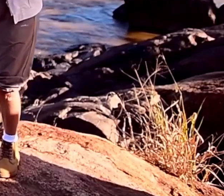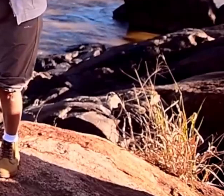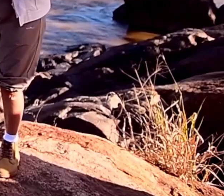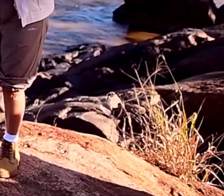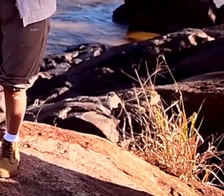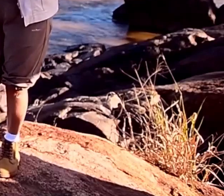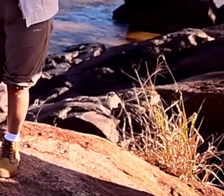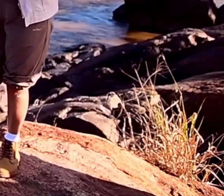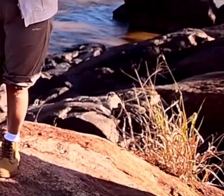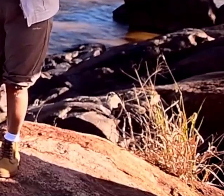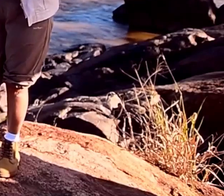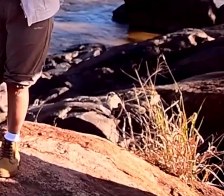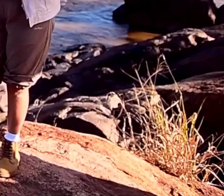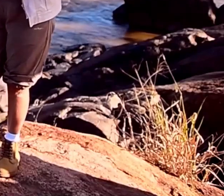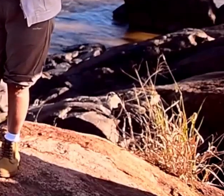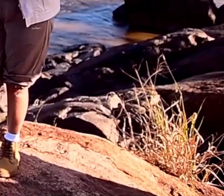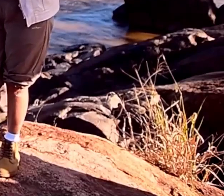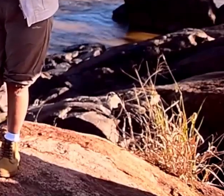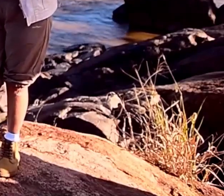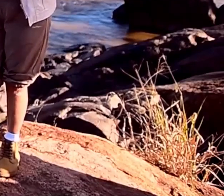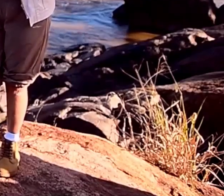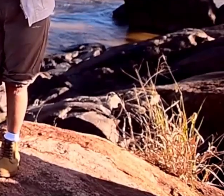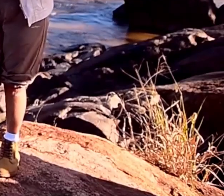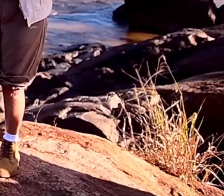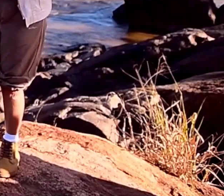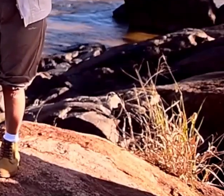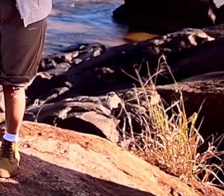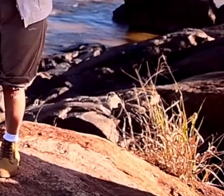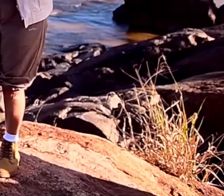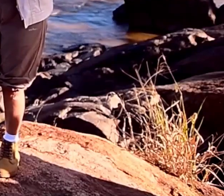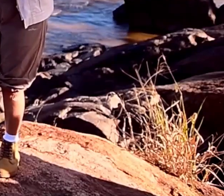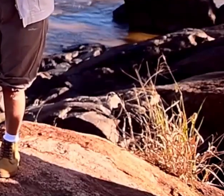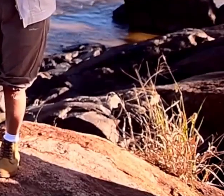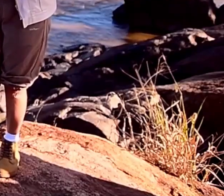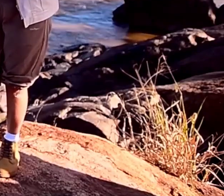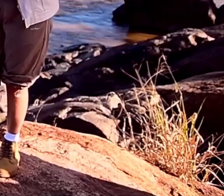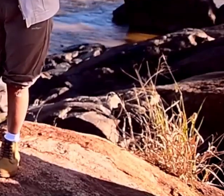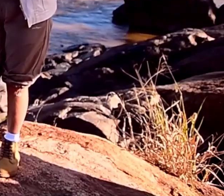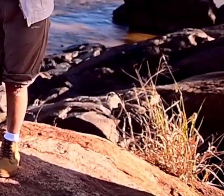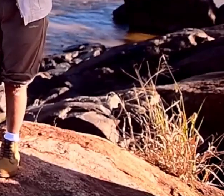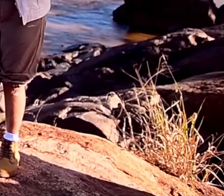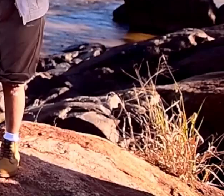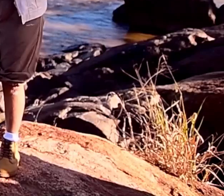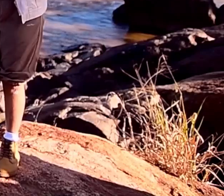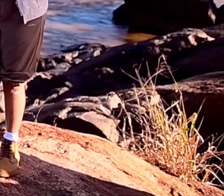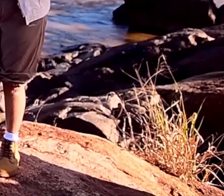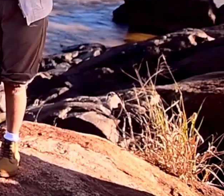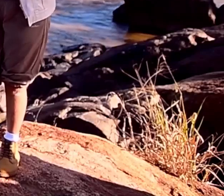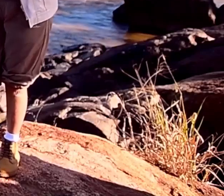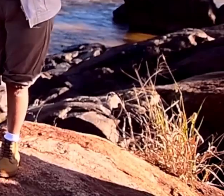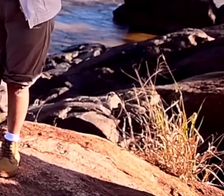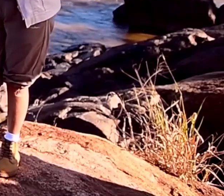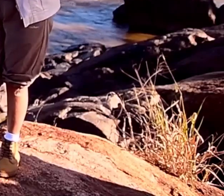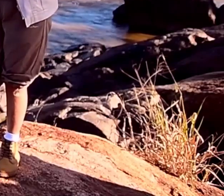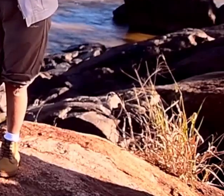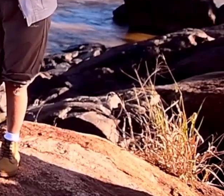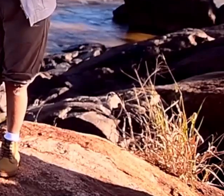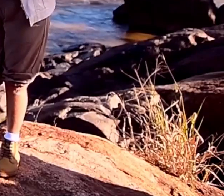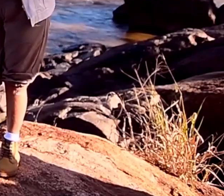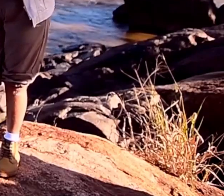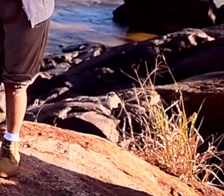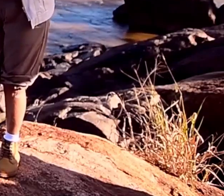das bandeiras, o oeste vai sendo incorporado ao patrimônio português, chegando às cabeceiras do rio Guaporé e